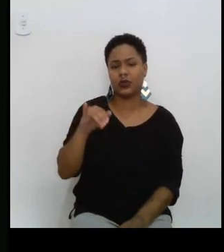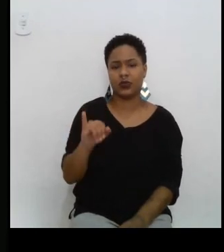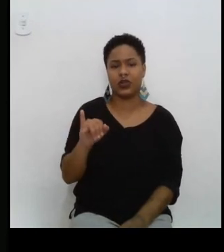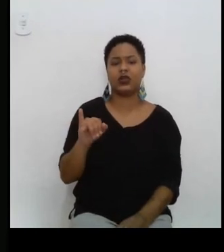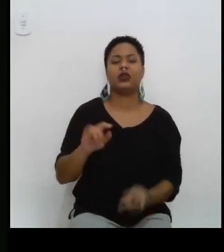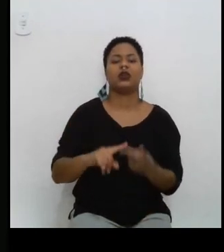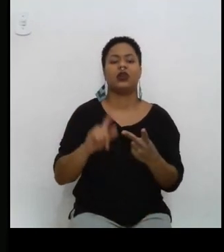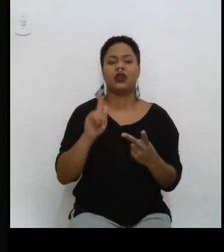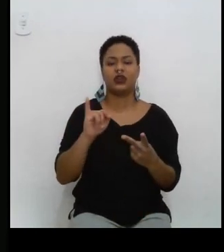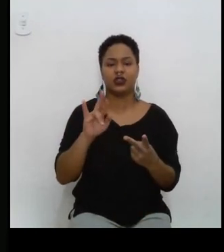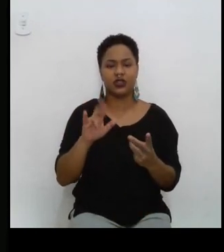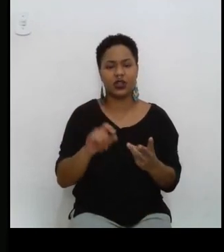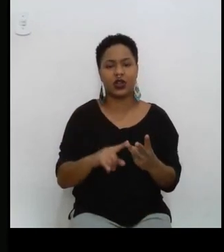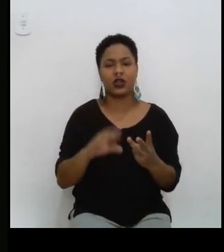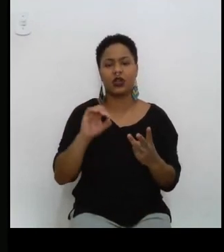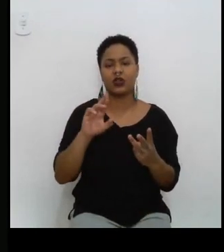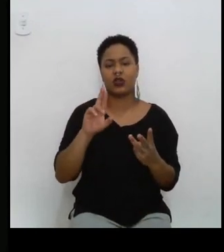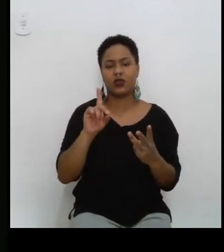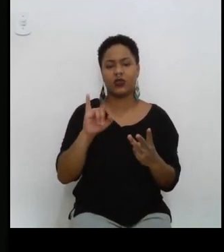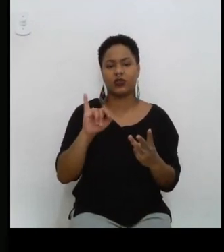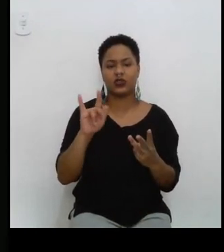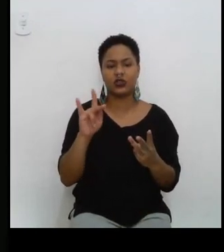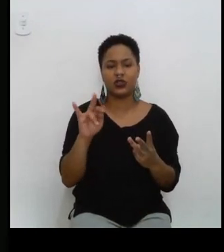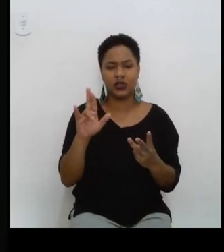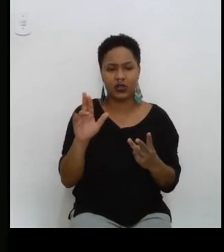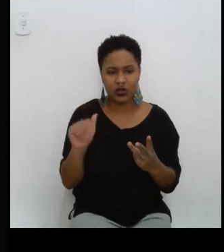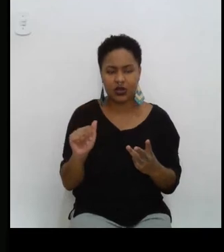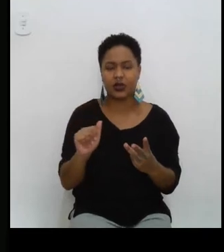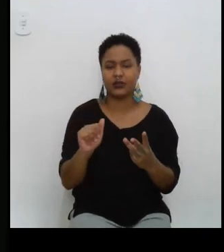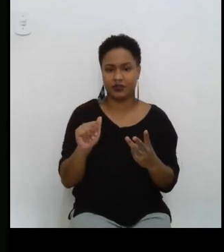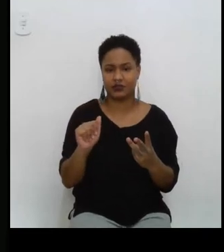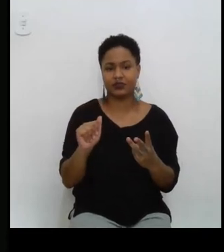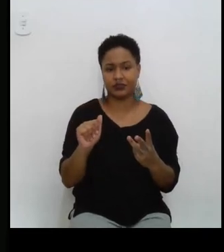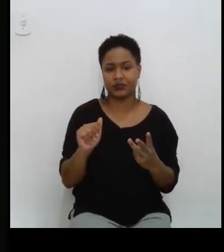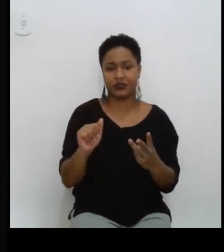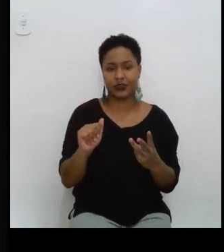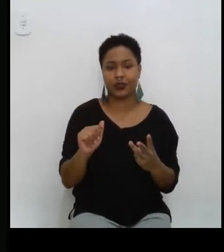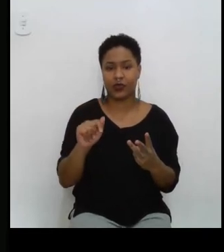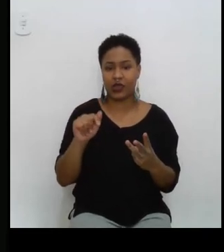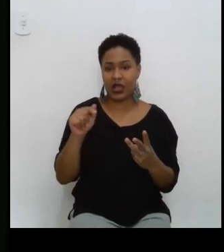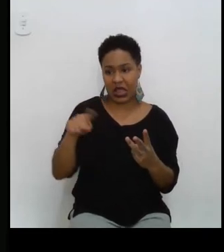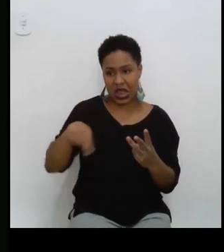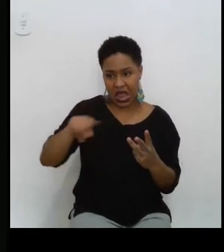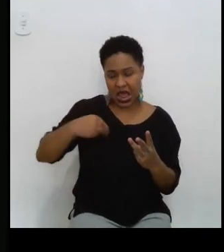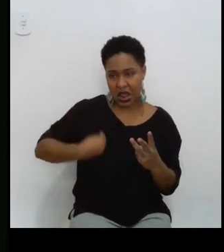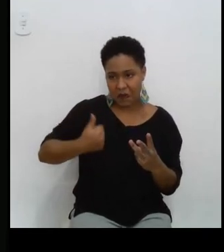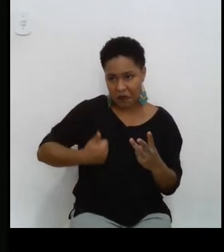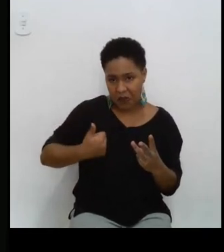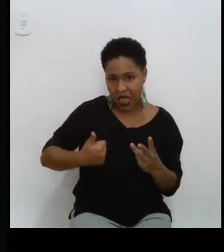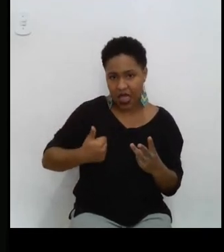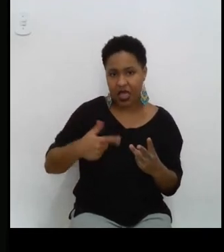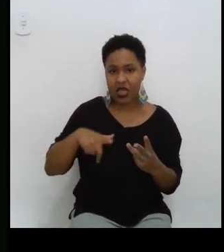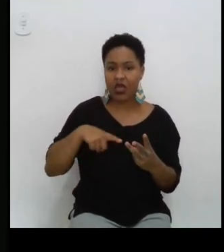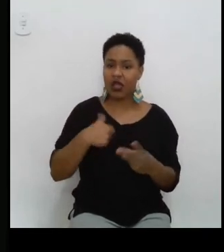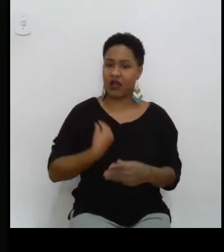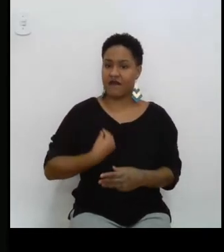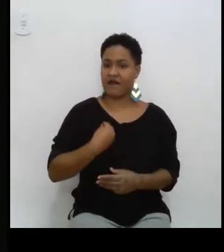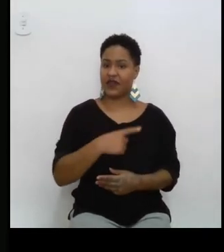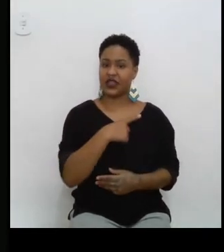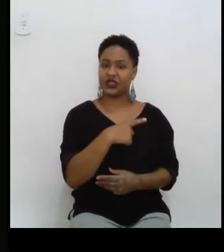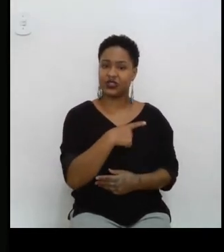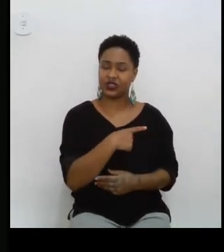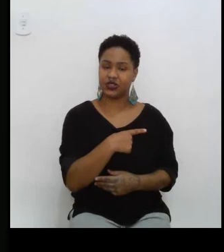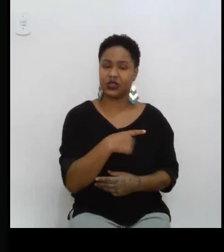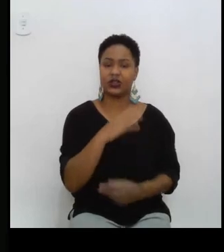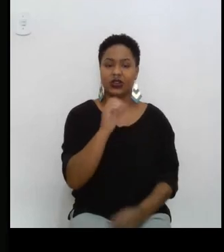cordilheira como será que eles tão Será que também será que eles estão com vida à caça